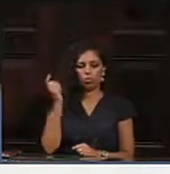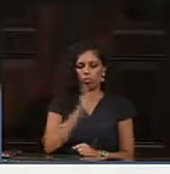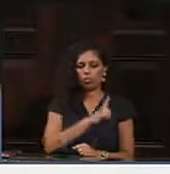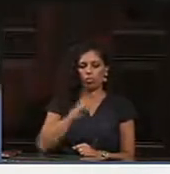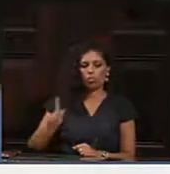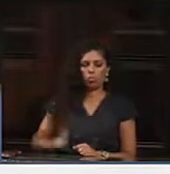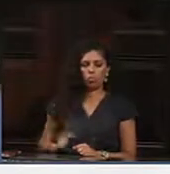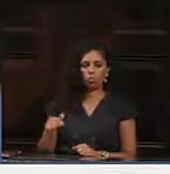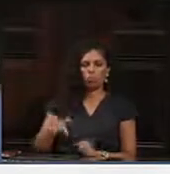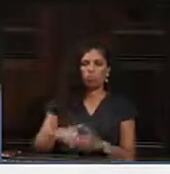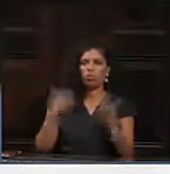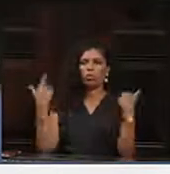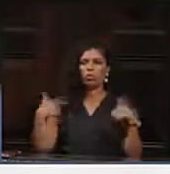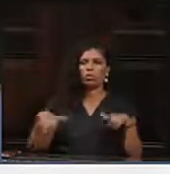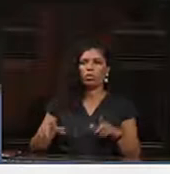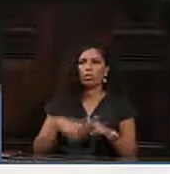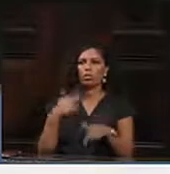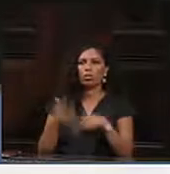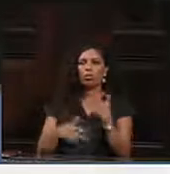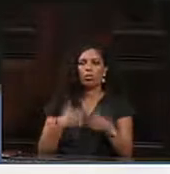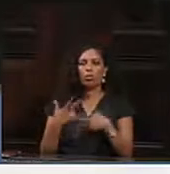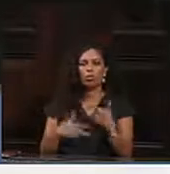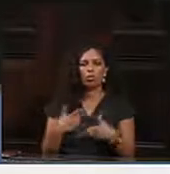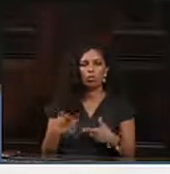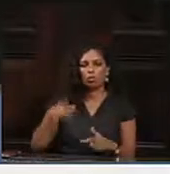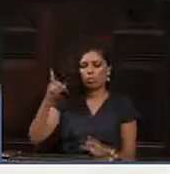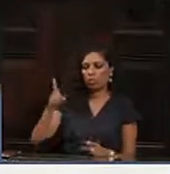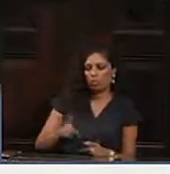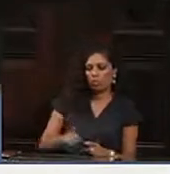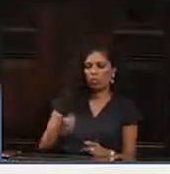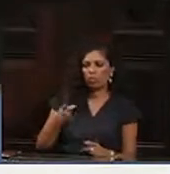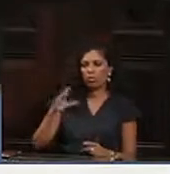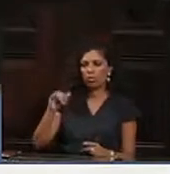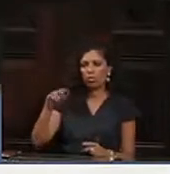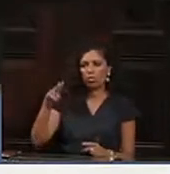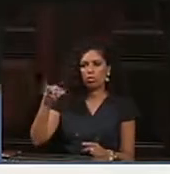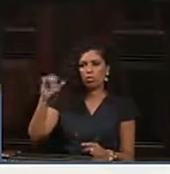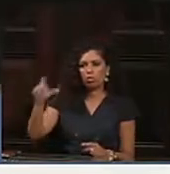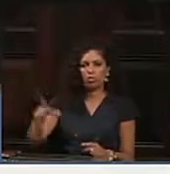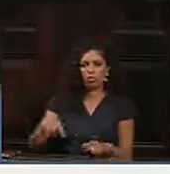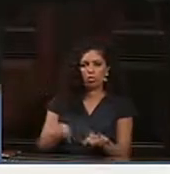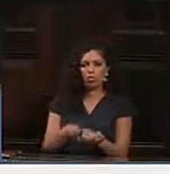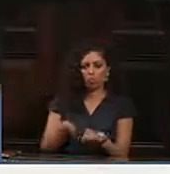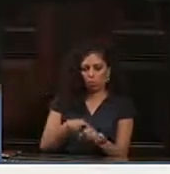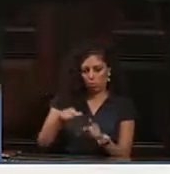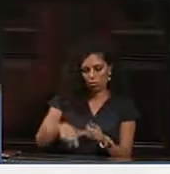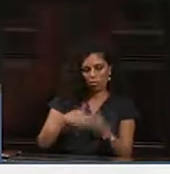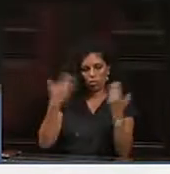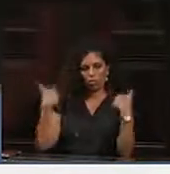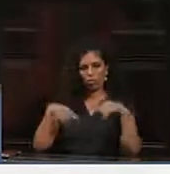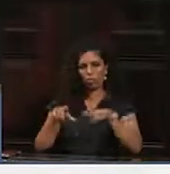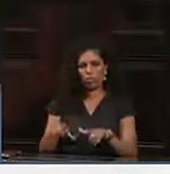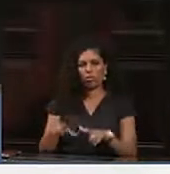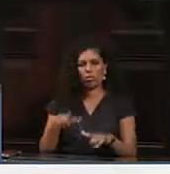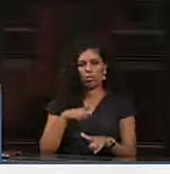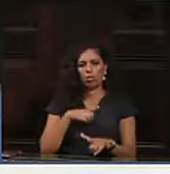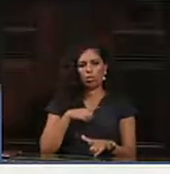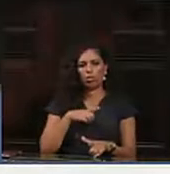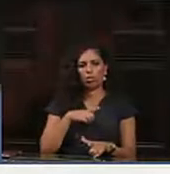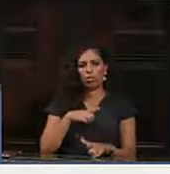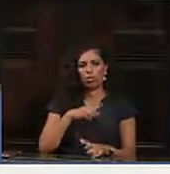casa, seja através da Comissão de Defesa Civil, que eu sou membro, ou aqui também no plenário, de que a